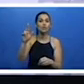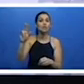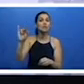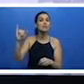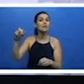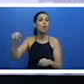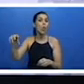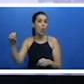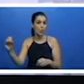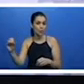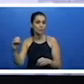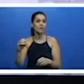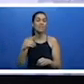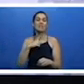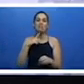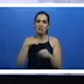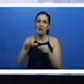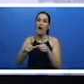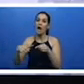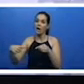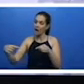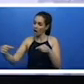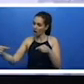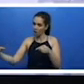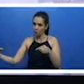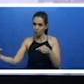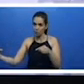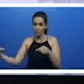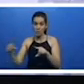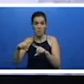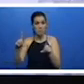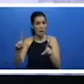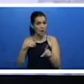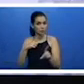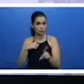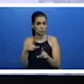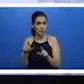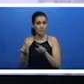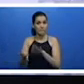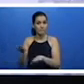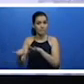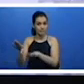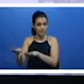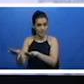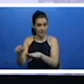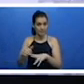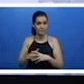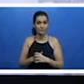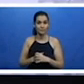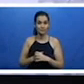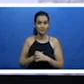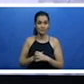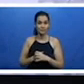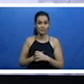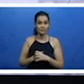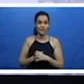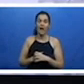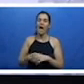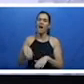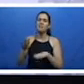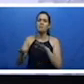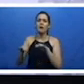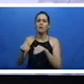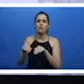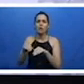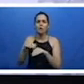tem tem uma cauda e não tem pernas inicialmente. As patas vão se desenvolvendo